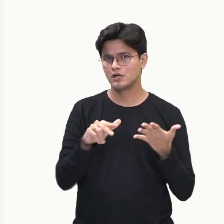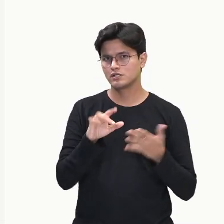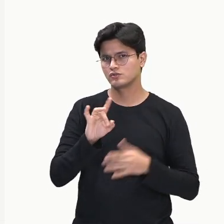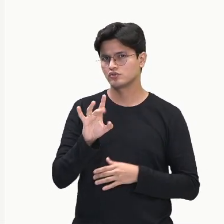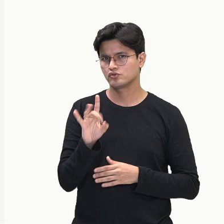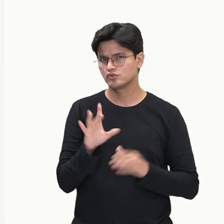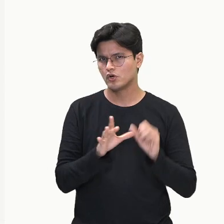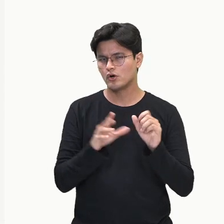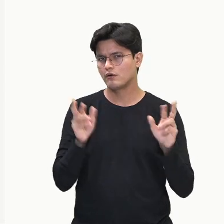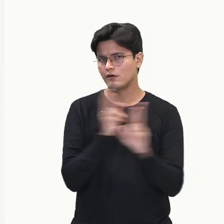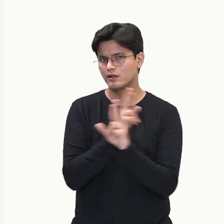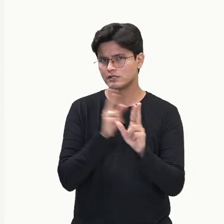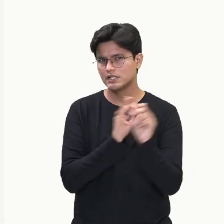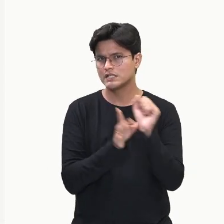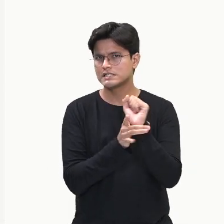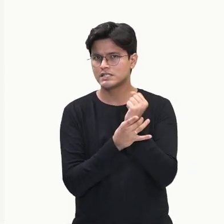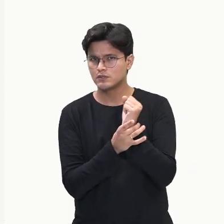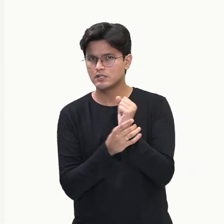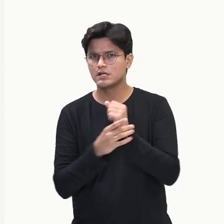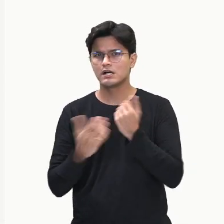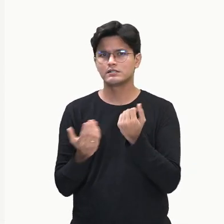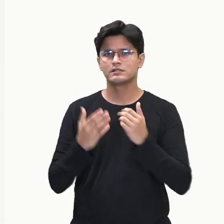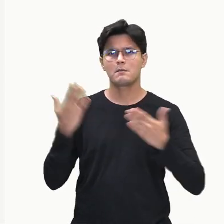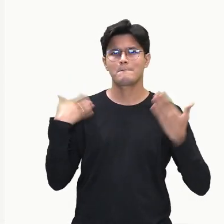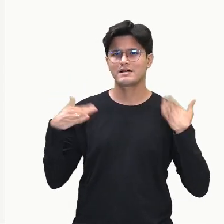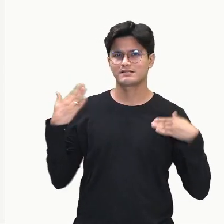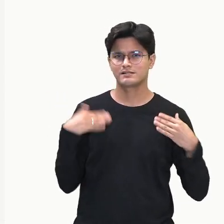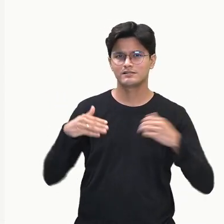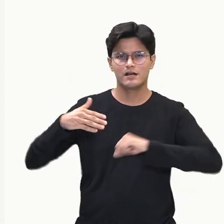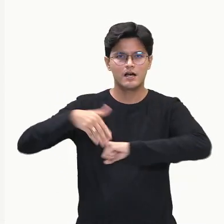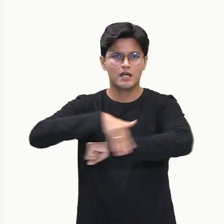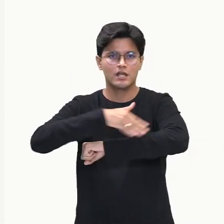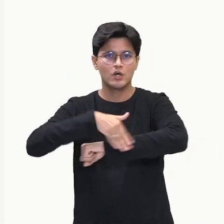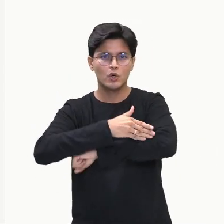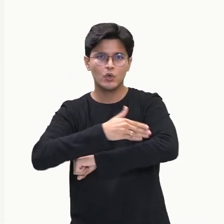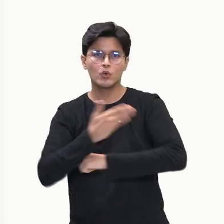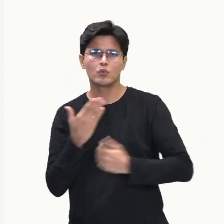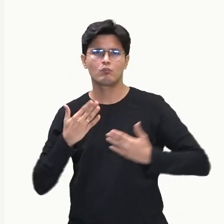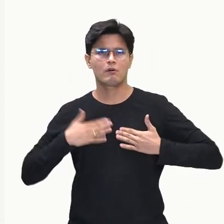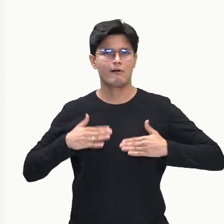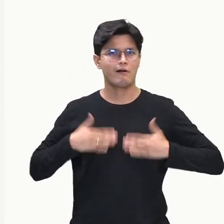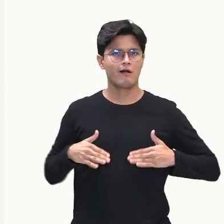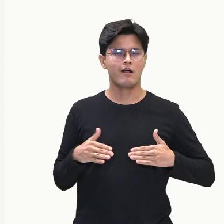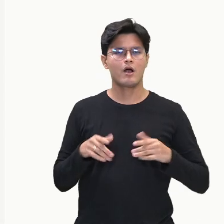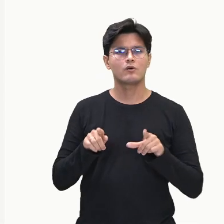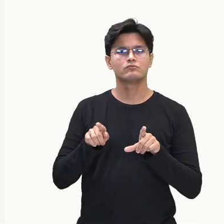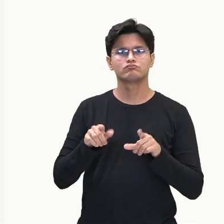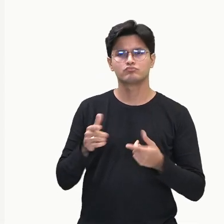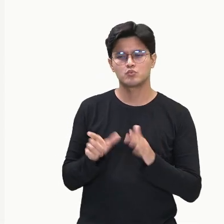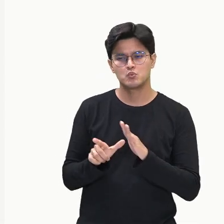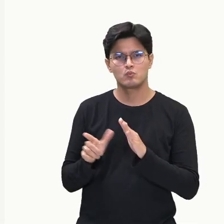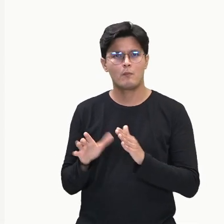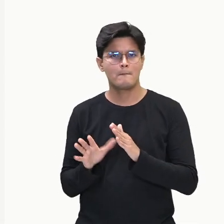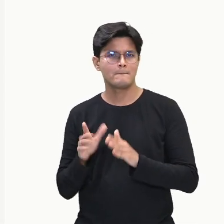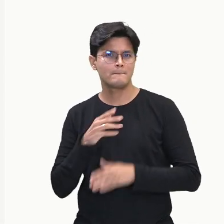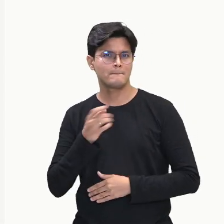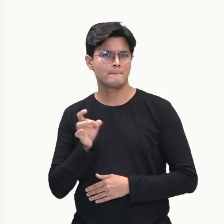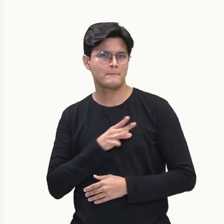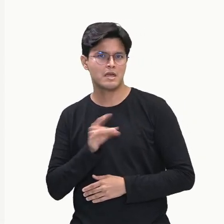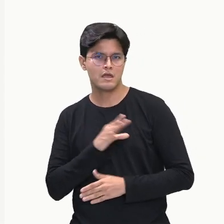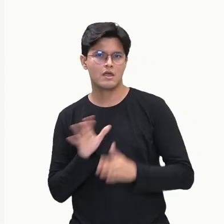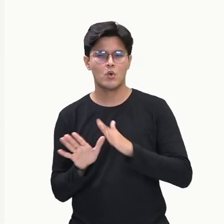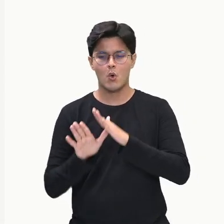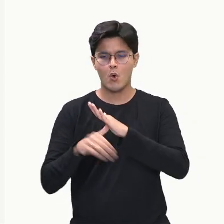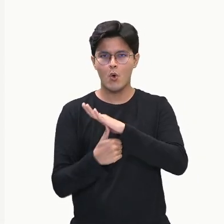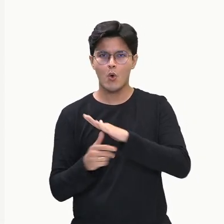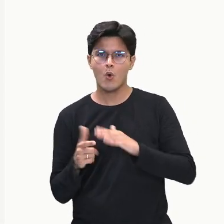nas ruas com tranquilidade, a insegurança do medo do assalto, mas há também a insegurança